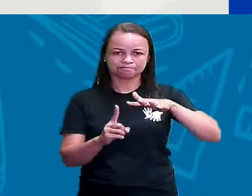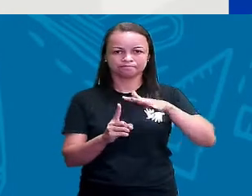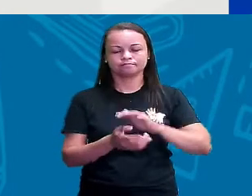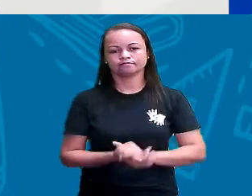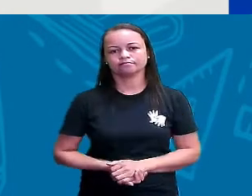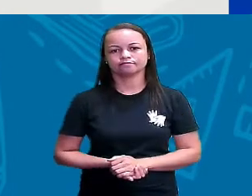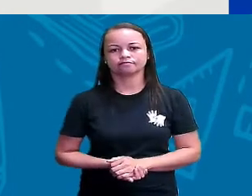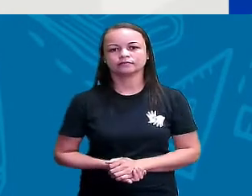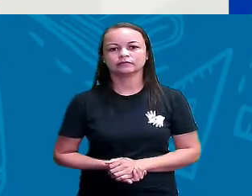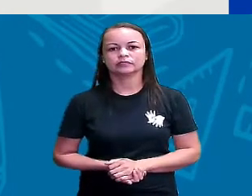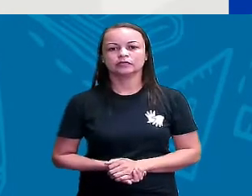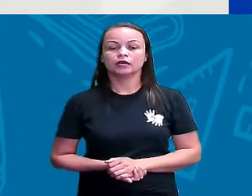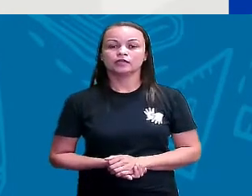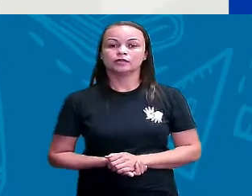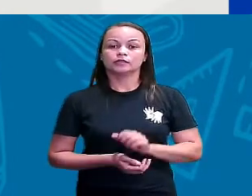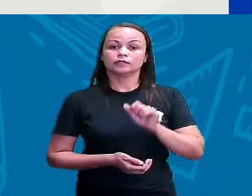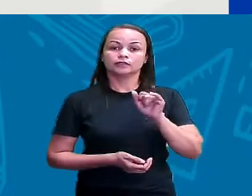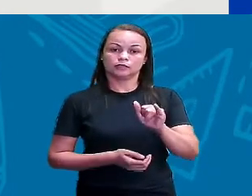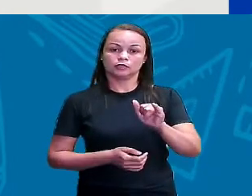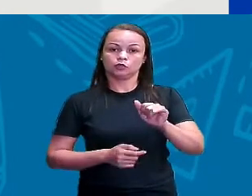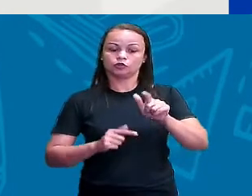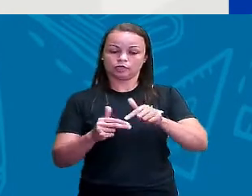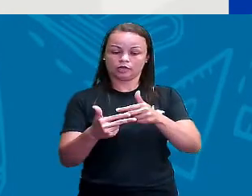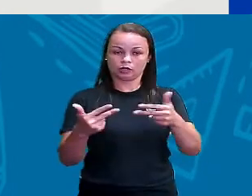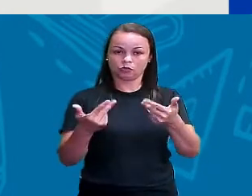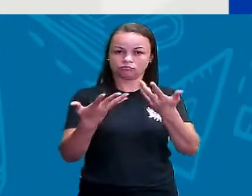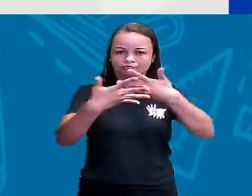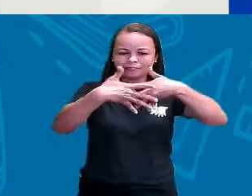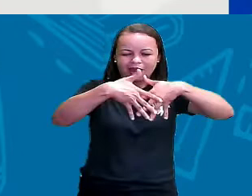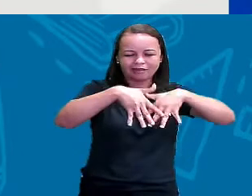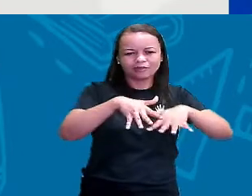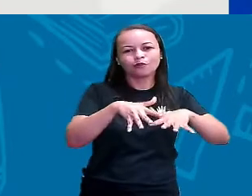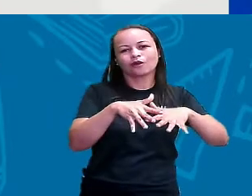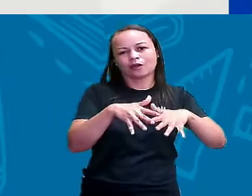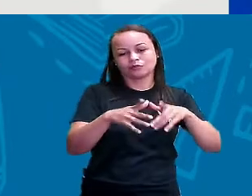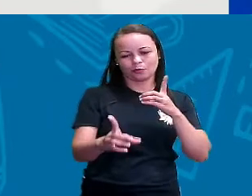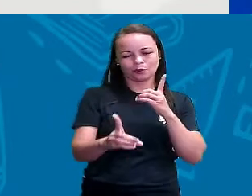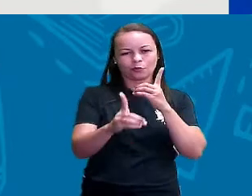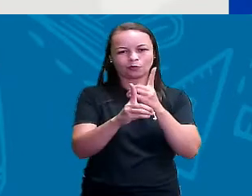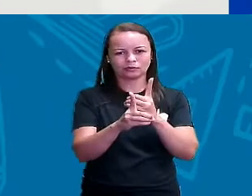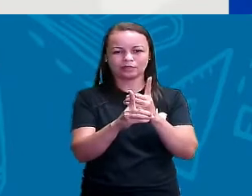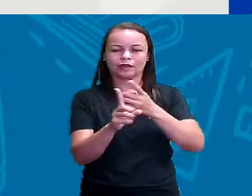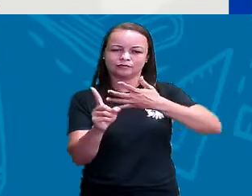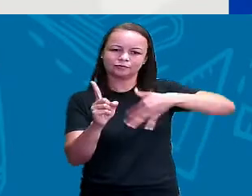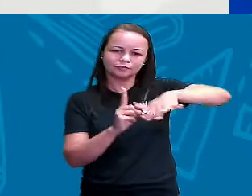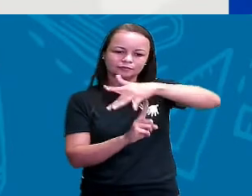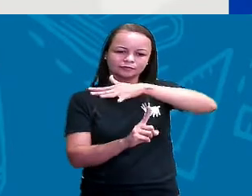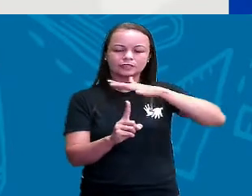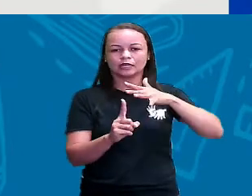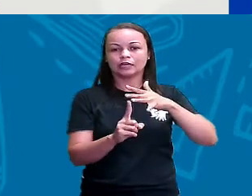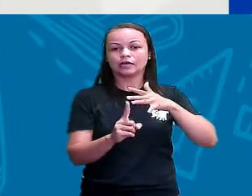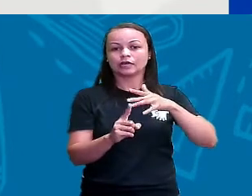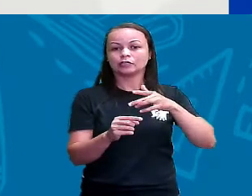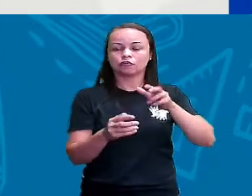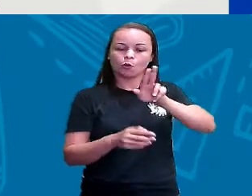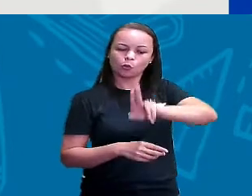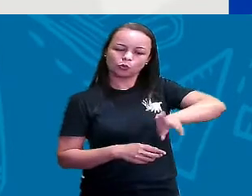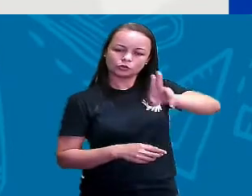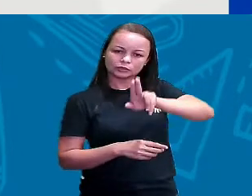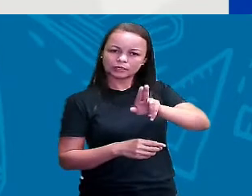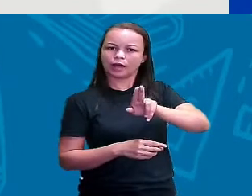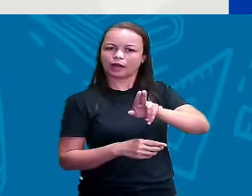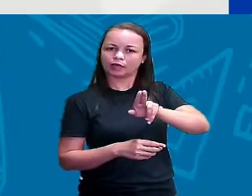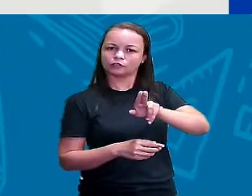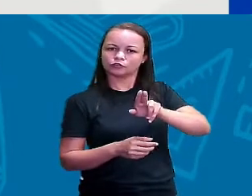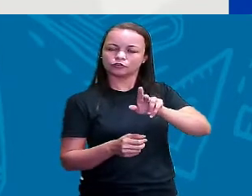Afinal, se os recursos naturais, se todos esses recursos naturais que são encontrados no nosso meio ambiente não forem utilizados de